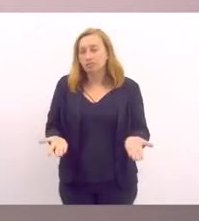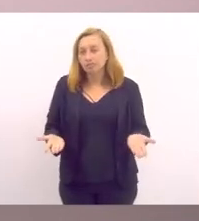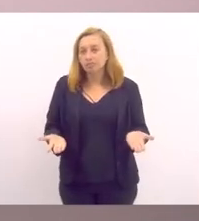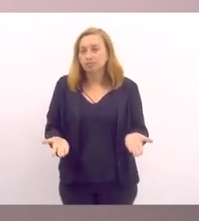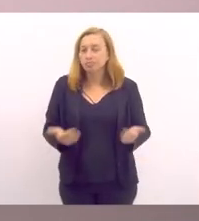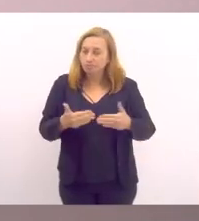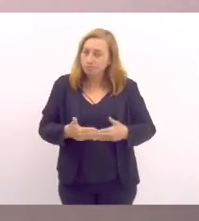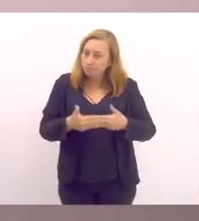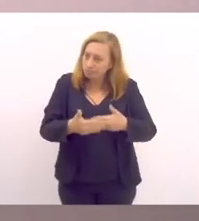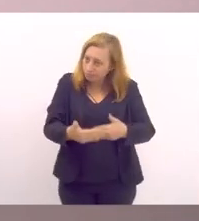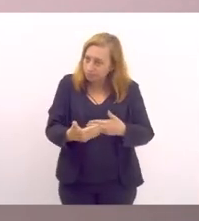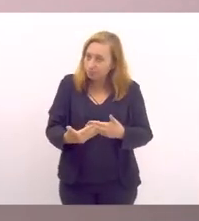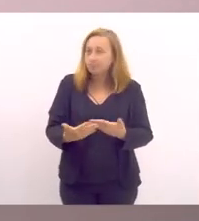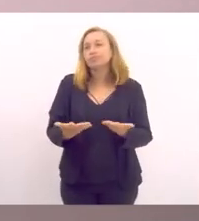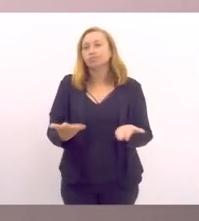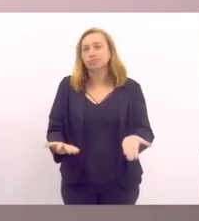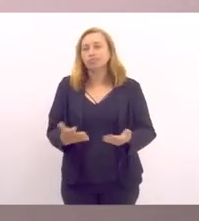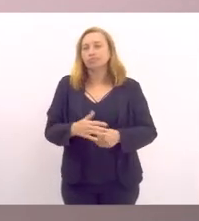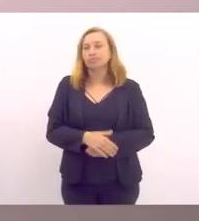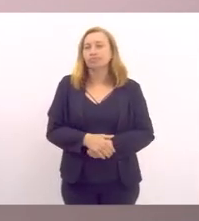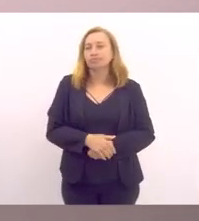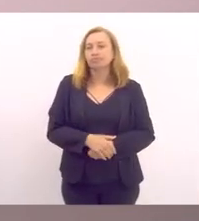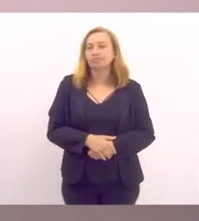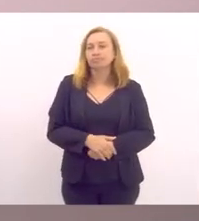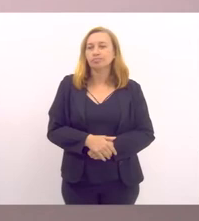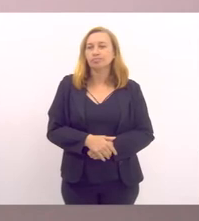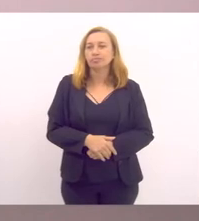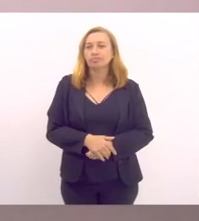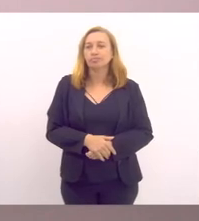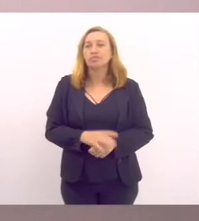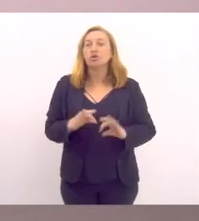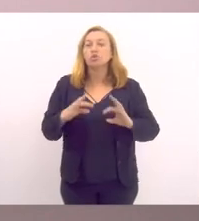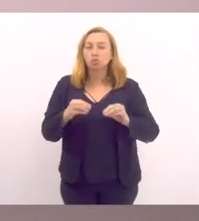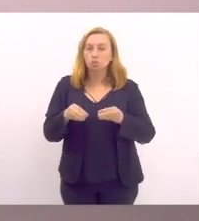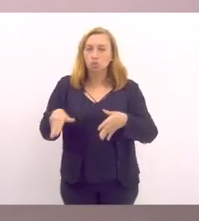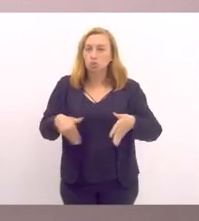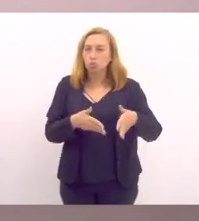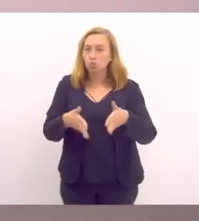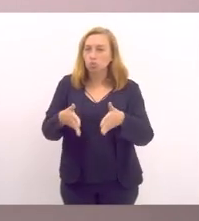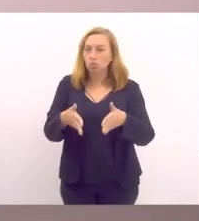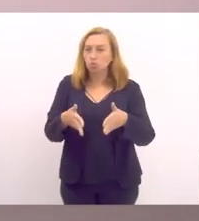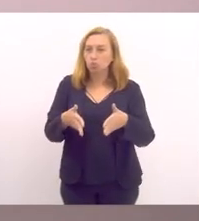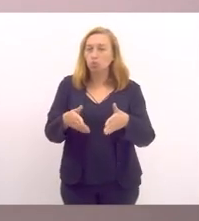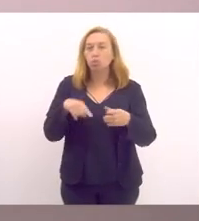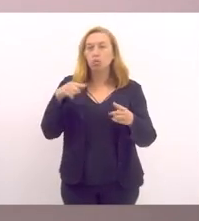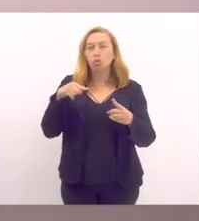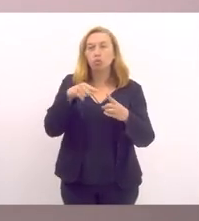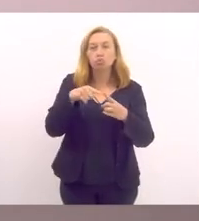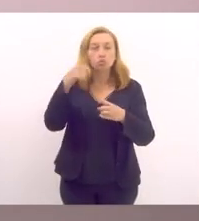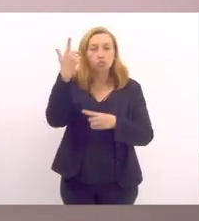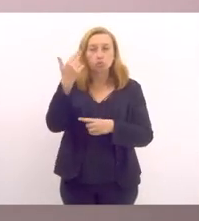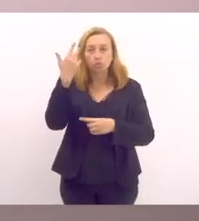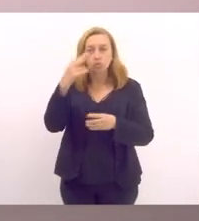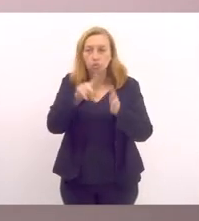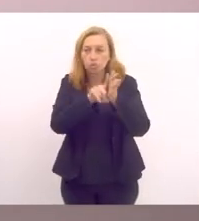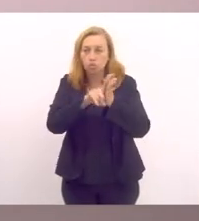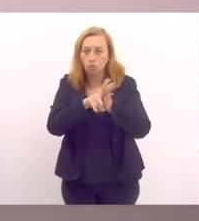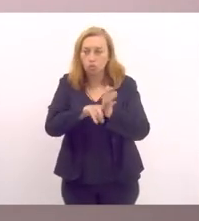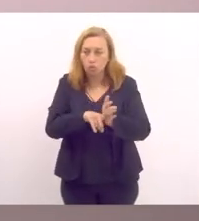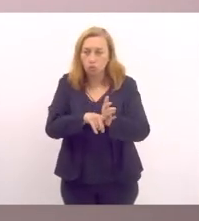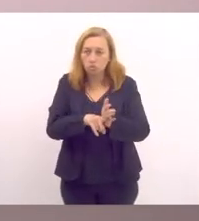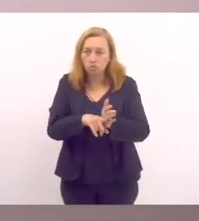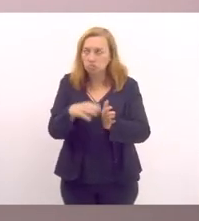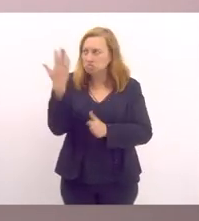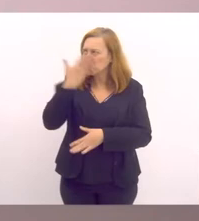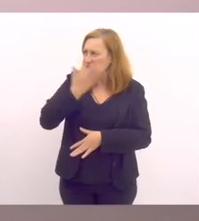um avanço, mas a gente, estamos todos caminhando aqui com um objetivo comum emanado. Eu não vejo aqui